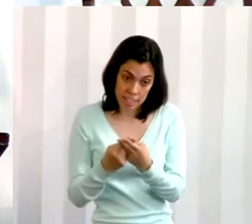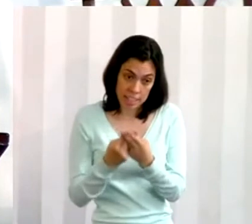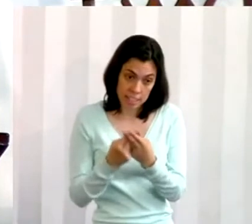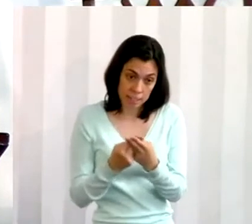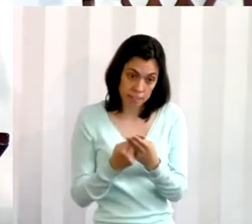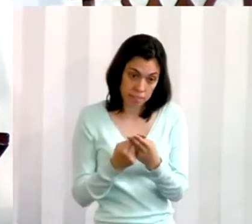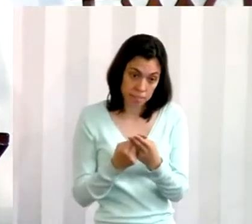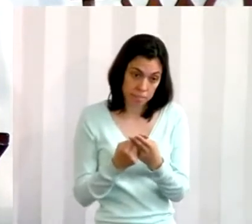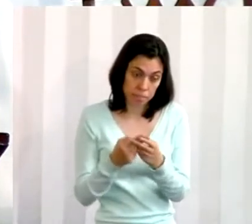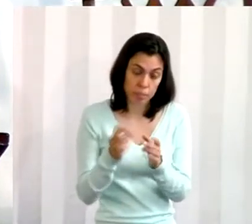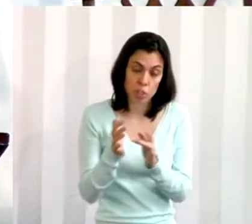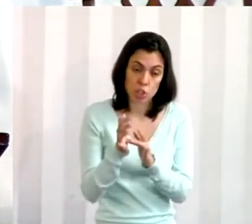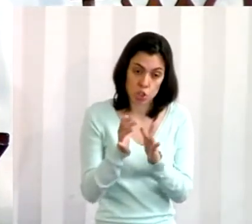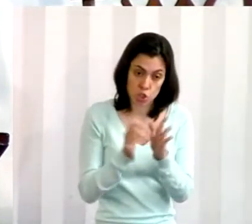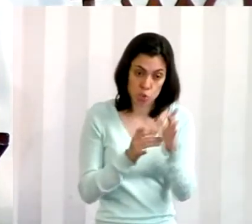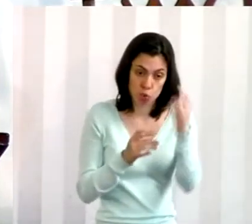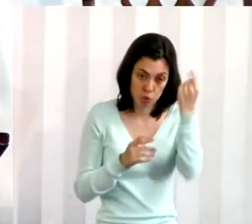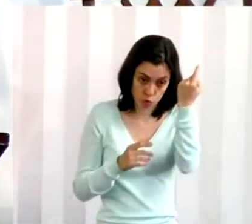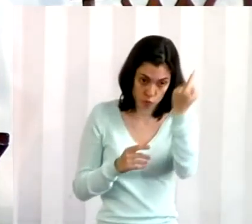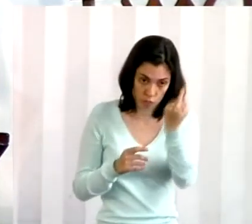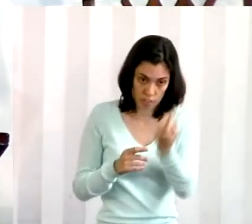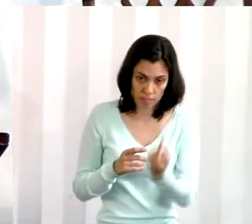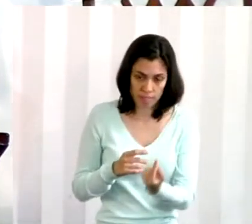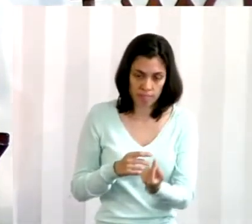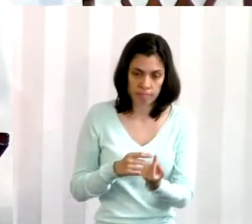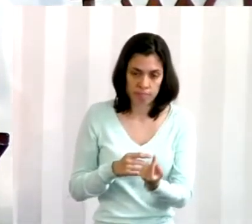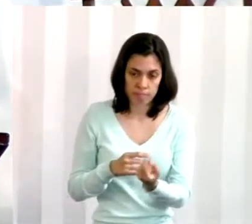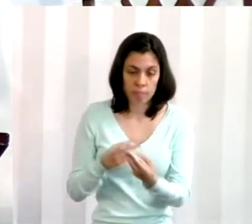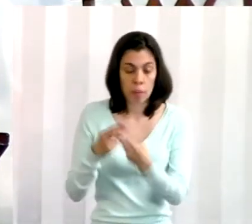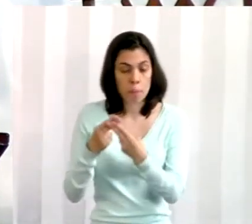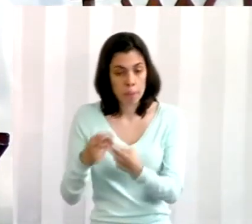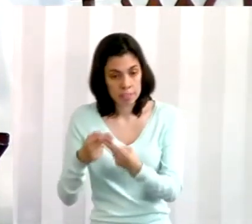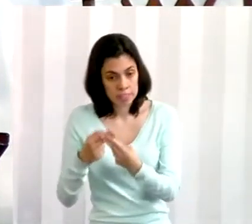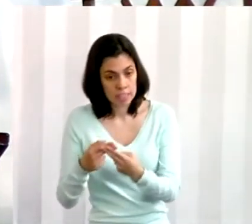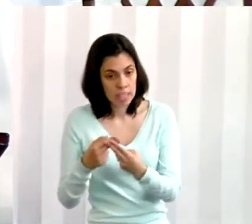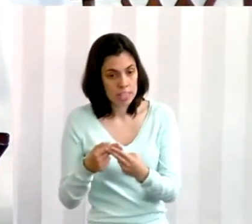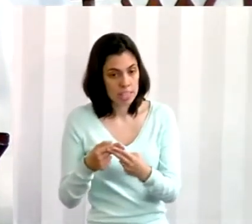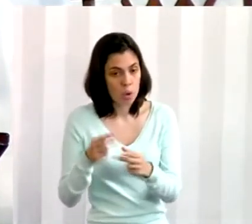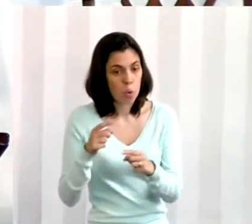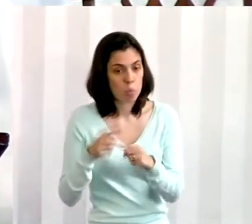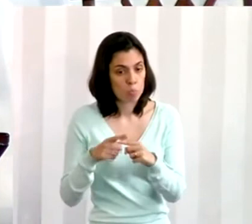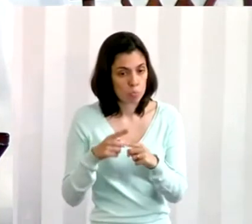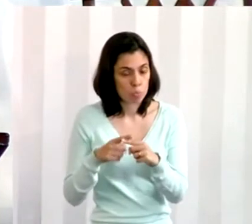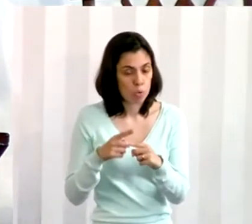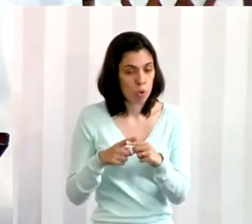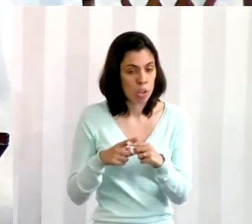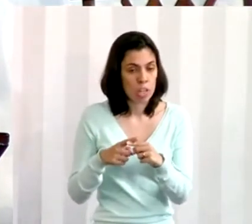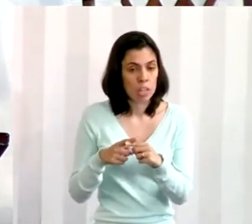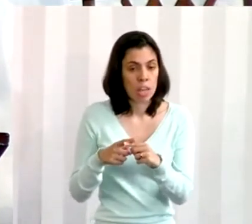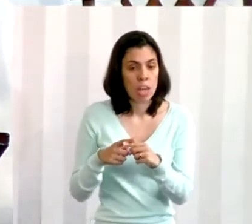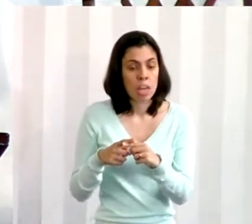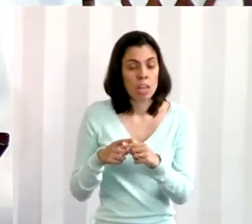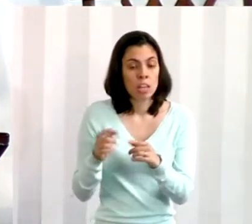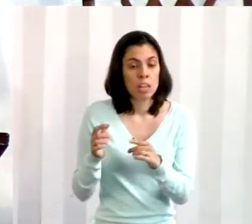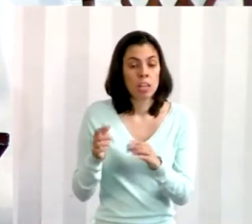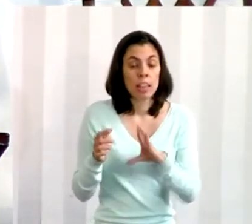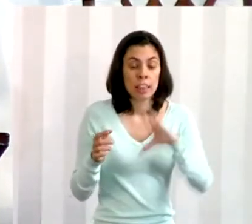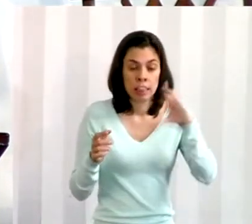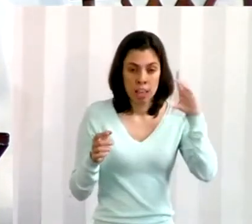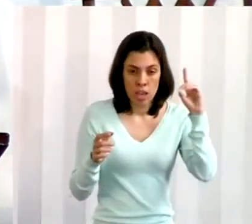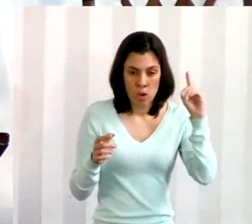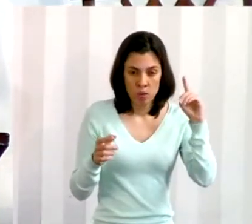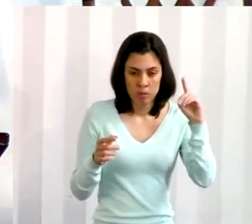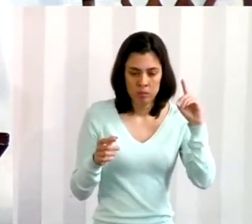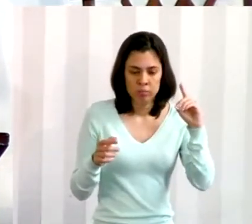que é a chamada epifania, ele vai aparecer. E nós temos de ter paciência para uma terceira palavra, que a